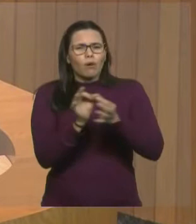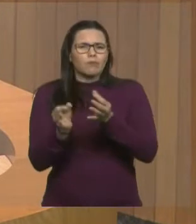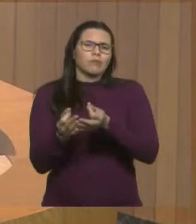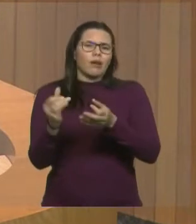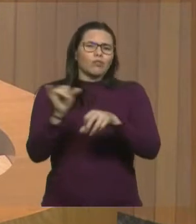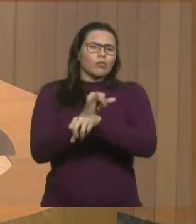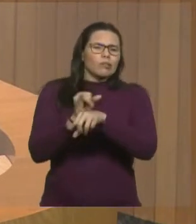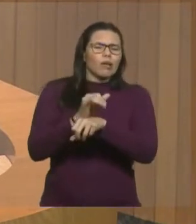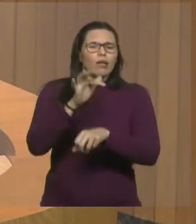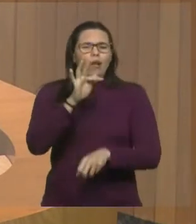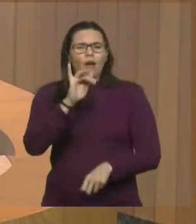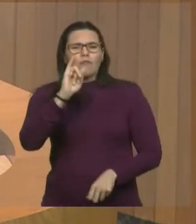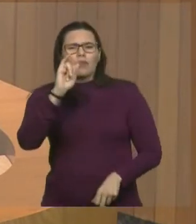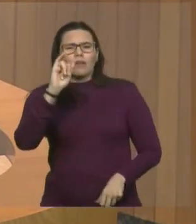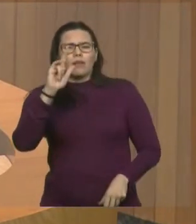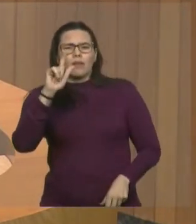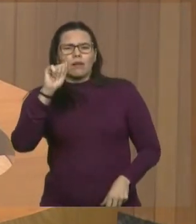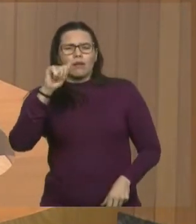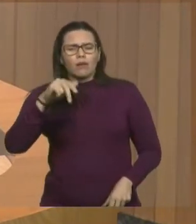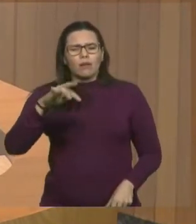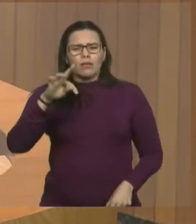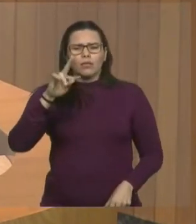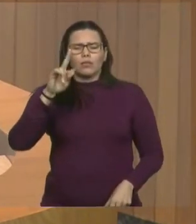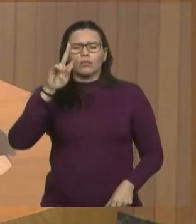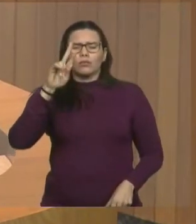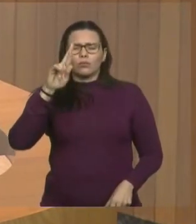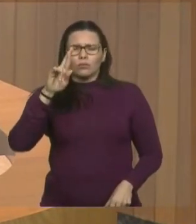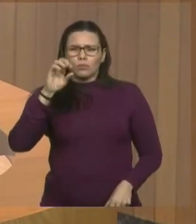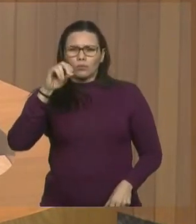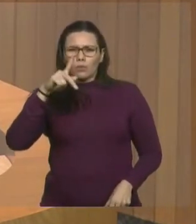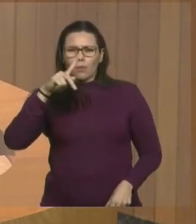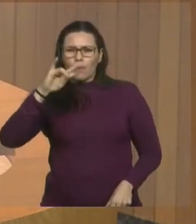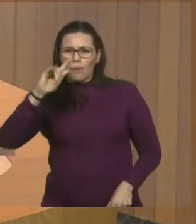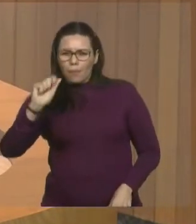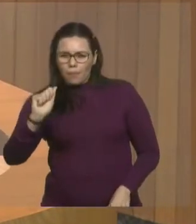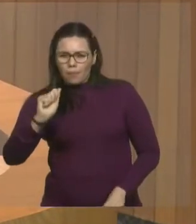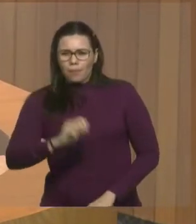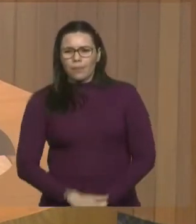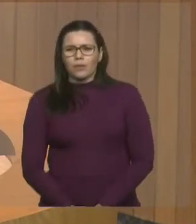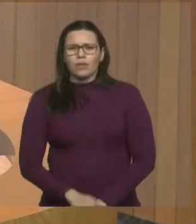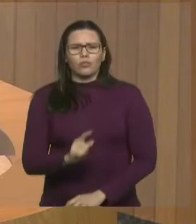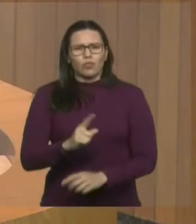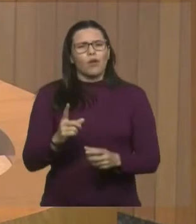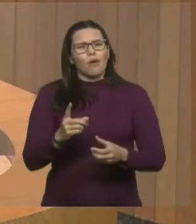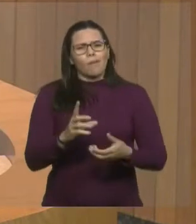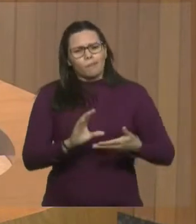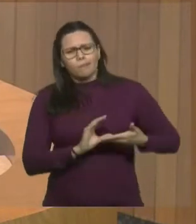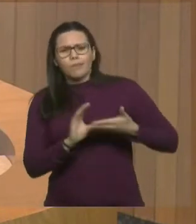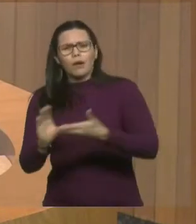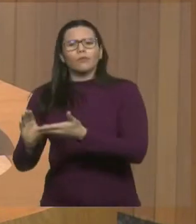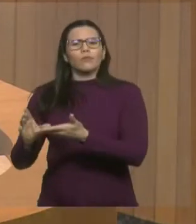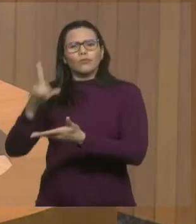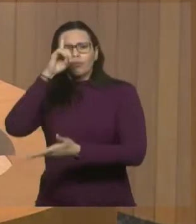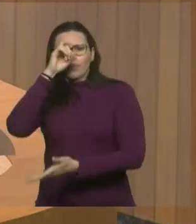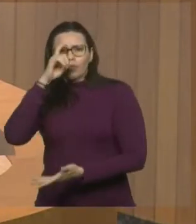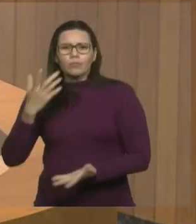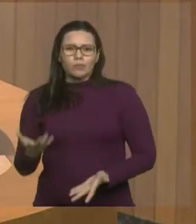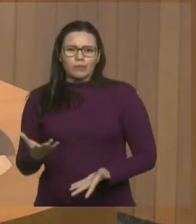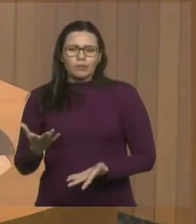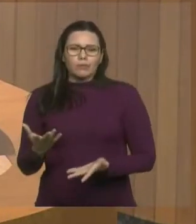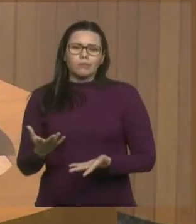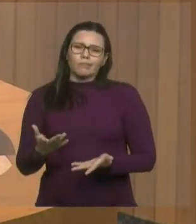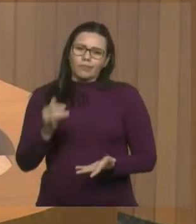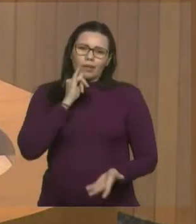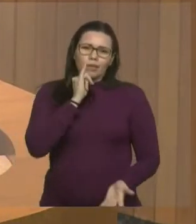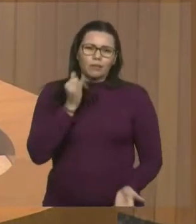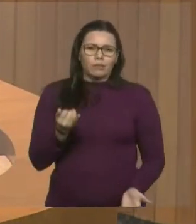imposto aquilo ali, faz a propaganda dele e poderia, de alguma forma, investir maciçamente, por exemplo, soluções para uma casa como essa